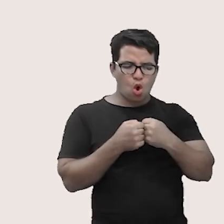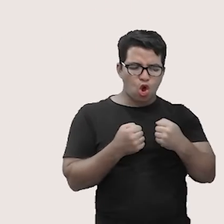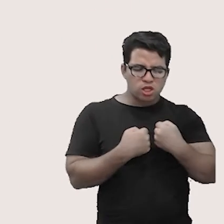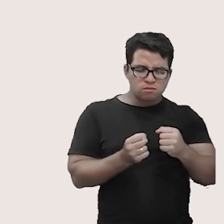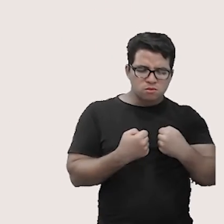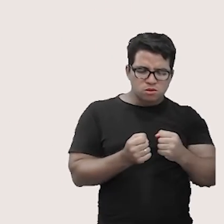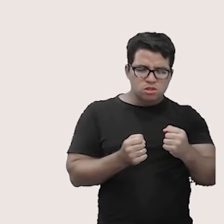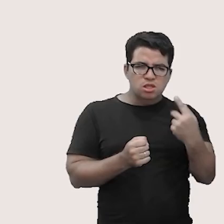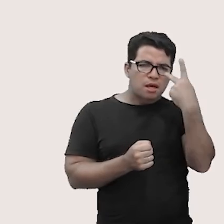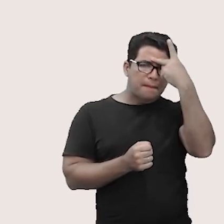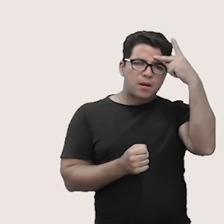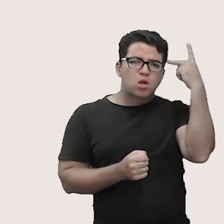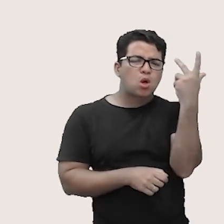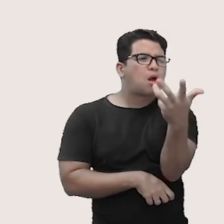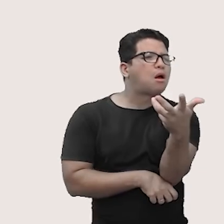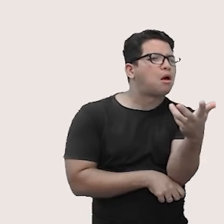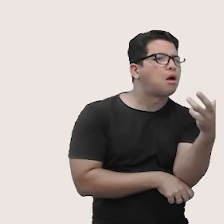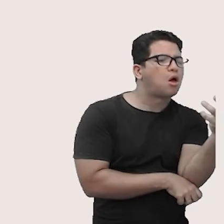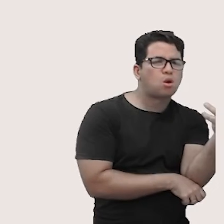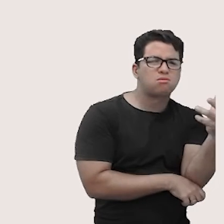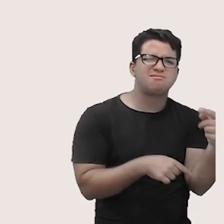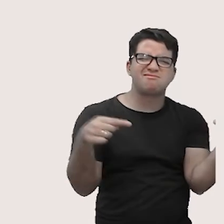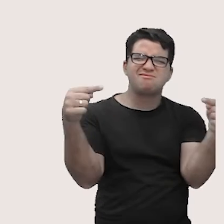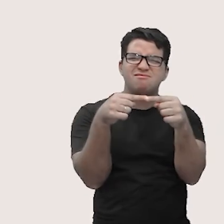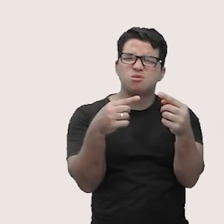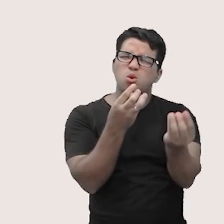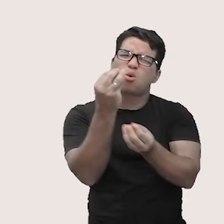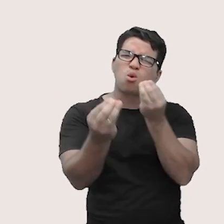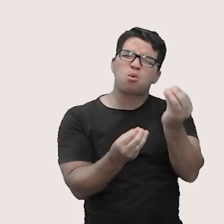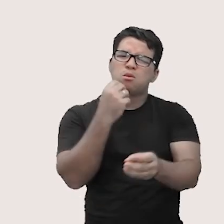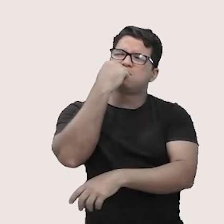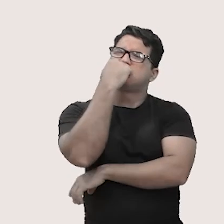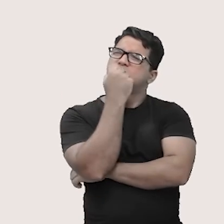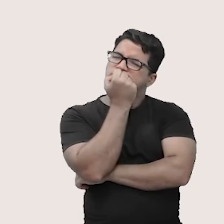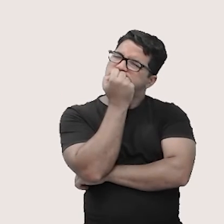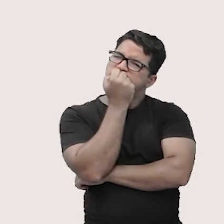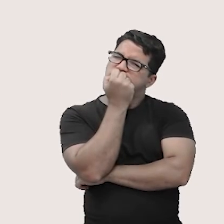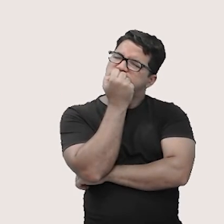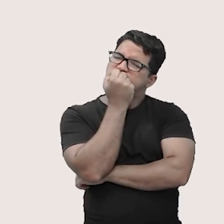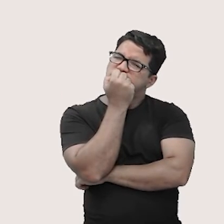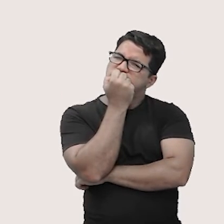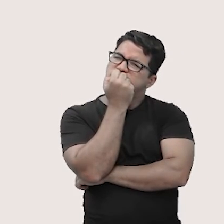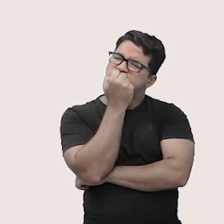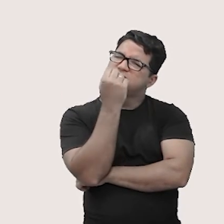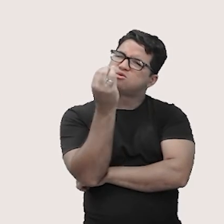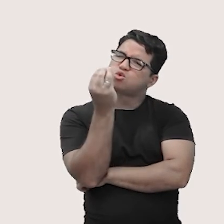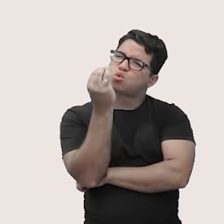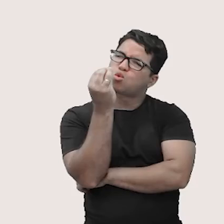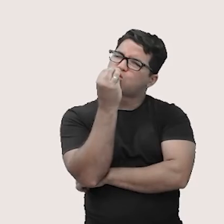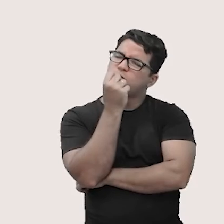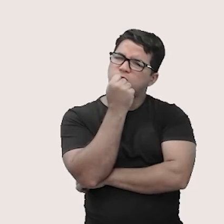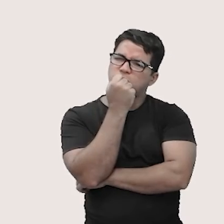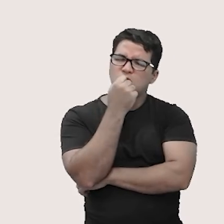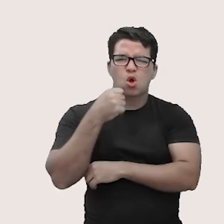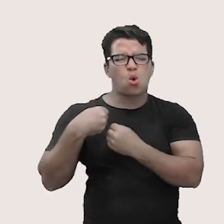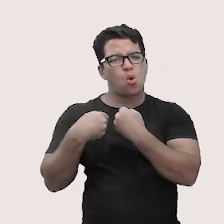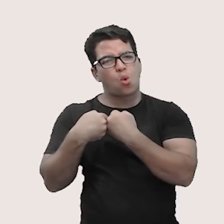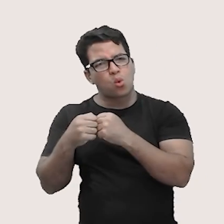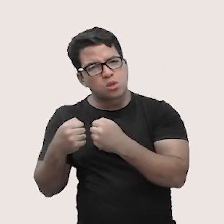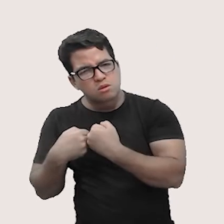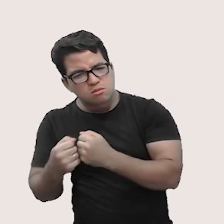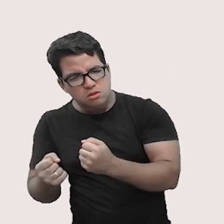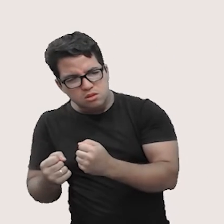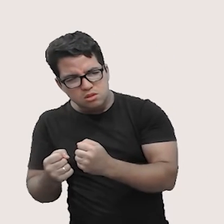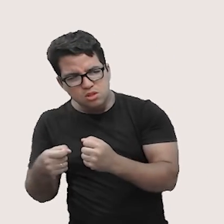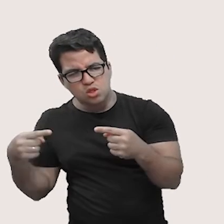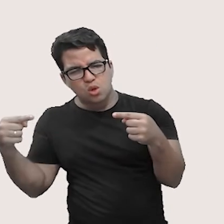texto, gente, o que é que tem a ver? Banho, ônibus, moradores de rua. Mas o ônibus era ele ia pegar